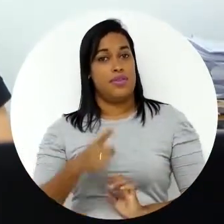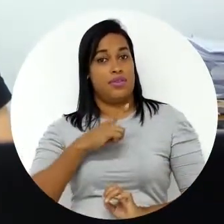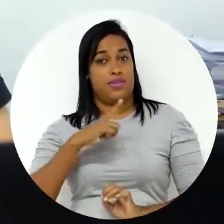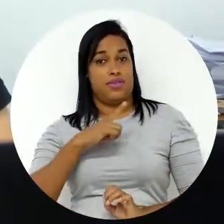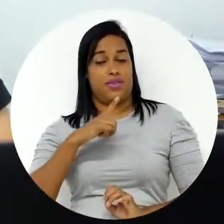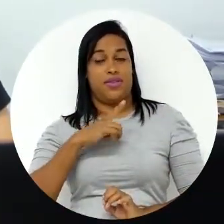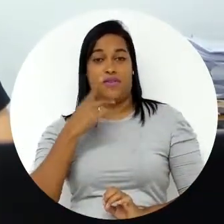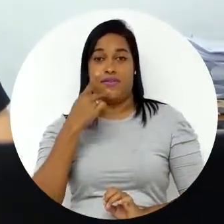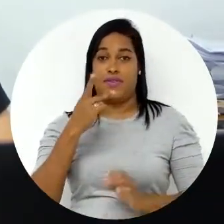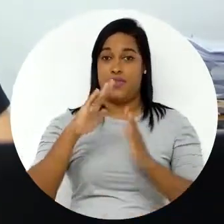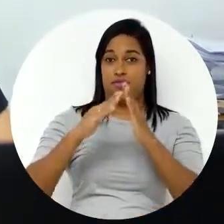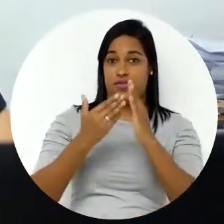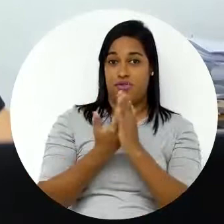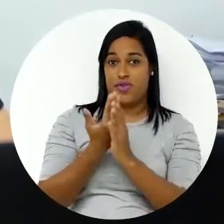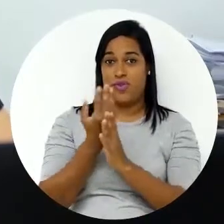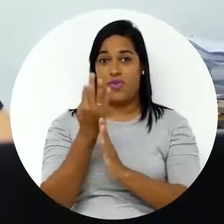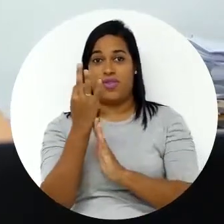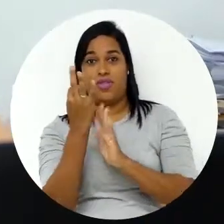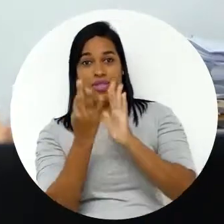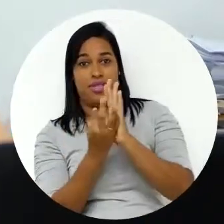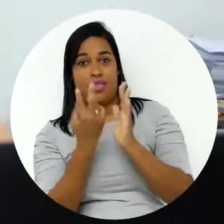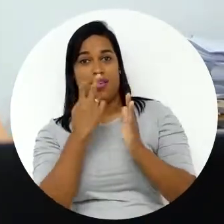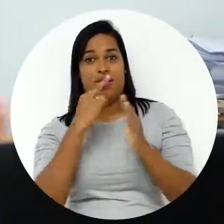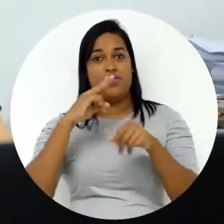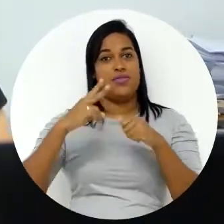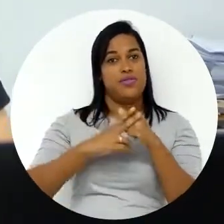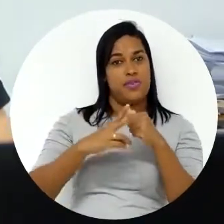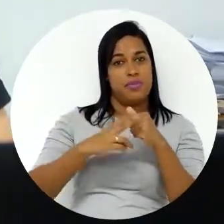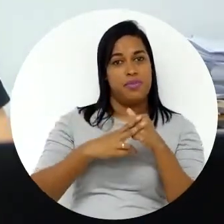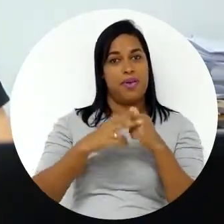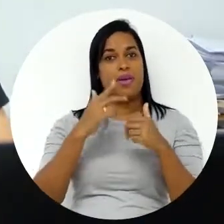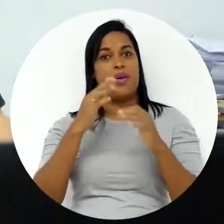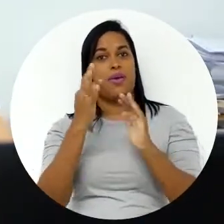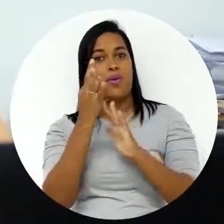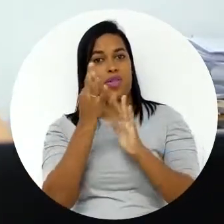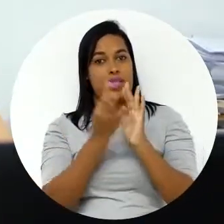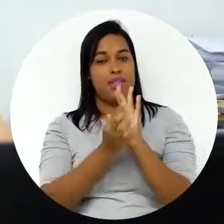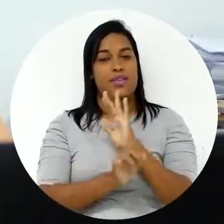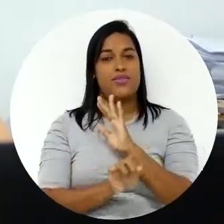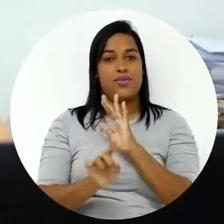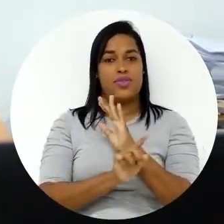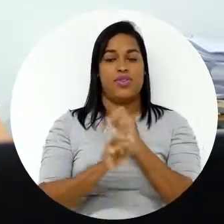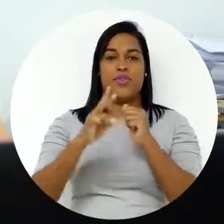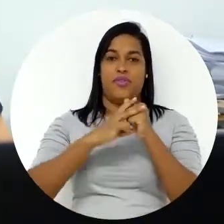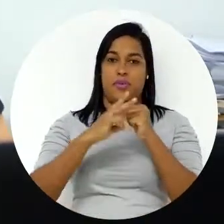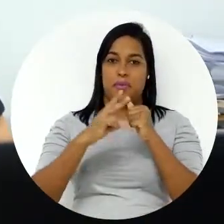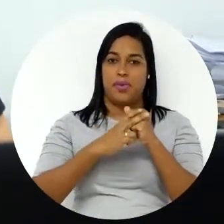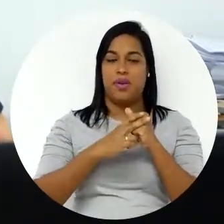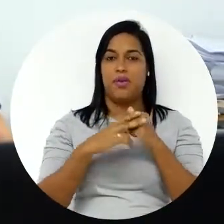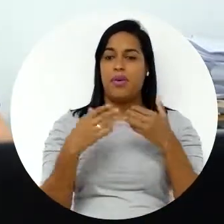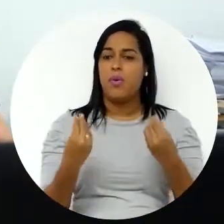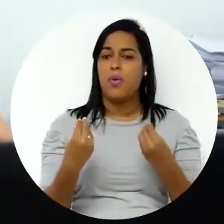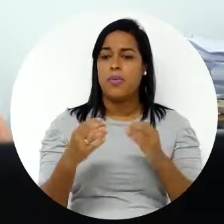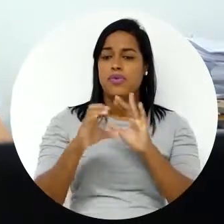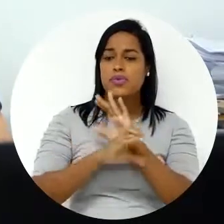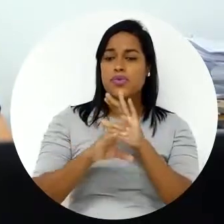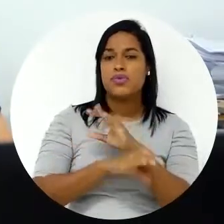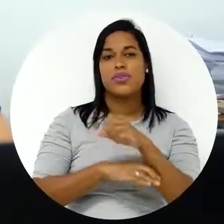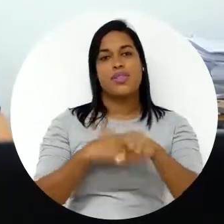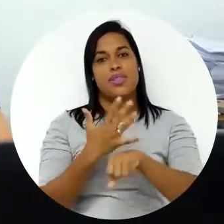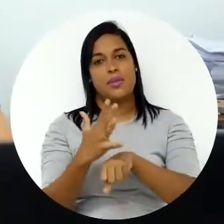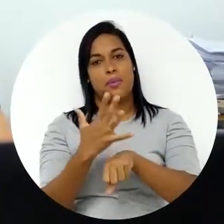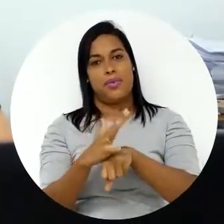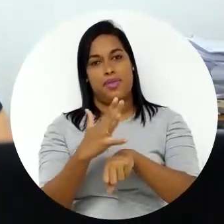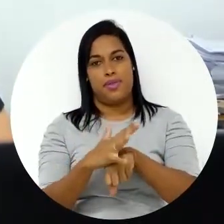A gente vê muito falar na escola sobre texto verbal e texto não verbal, e a gente às vezes não entende a relação direta com esse conceito na